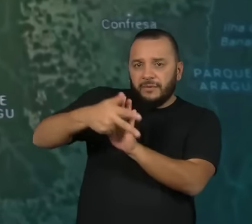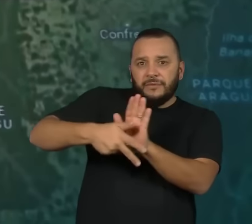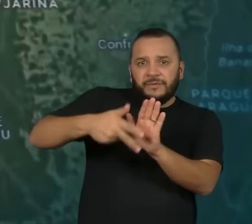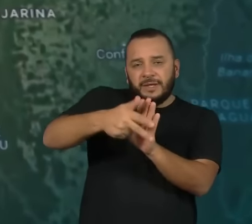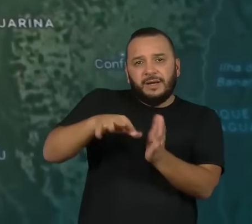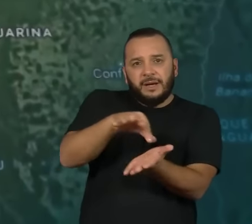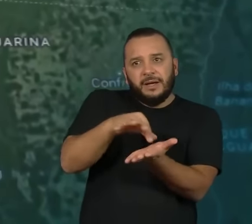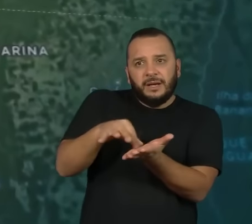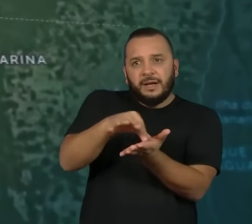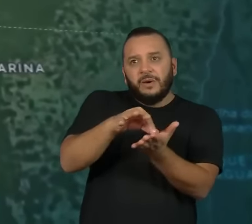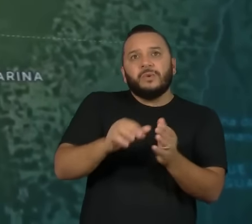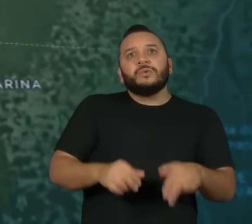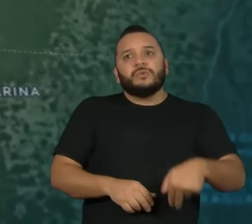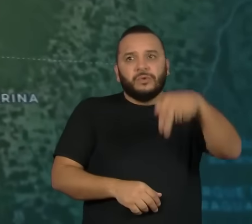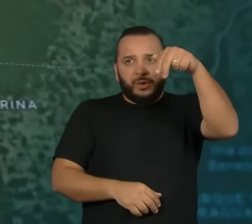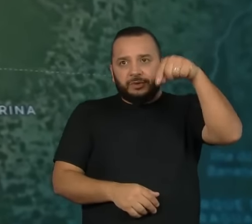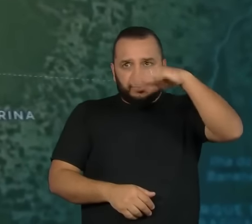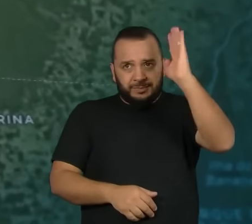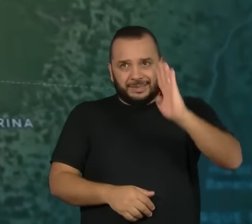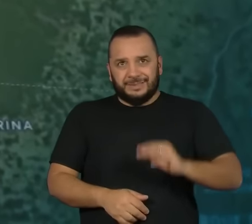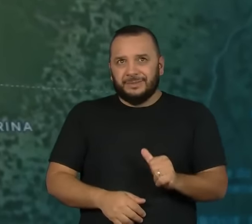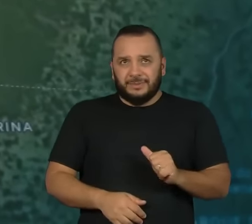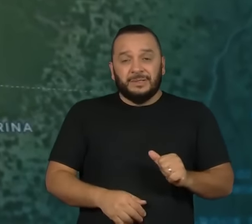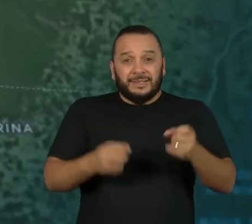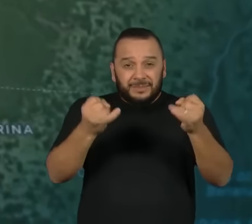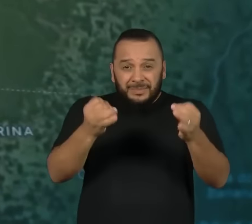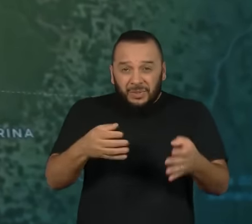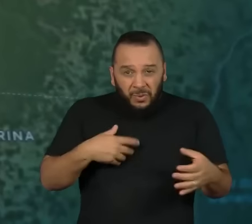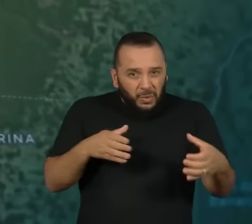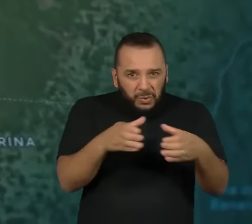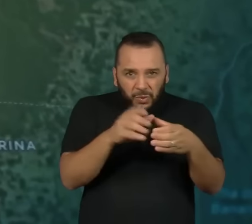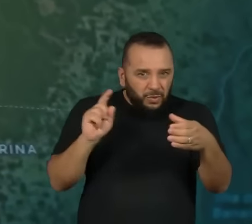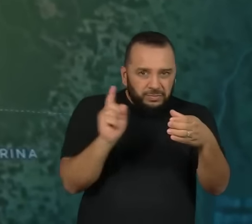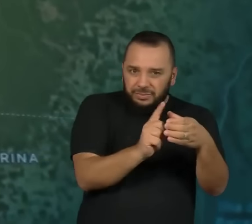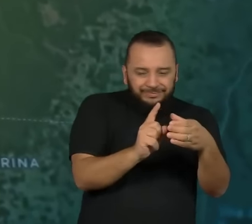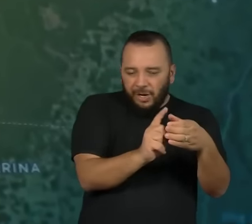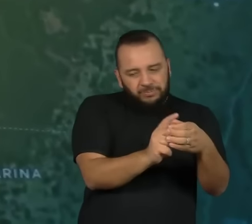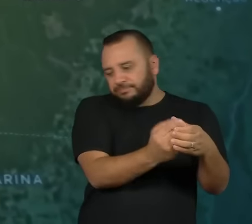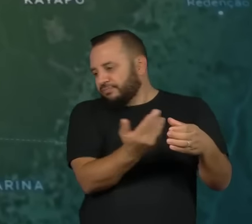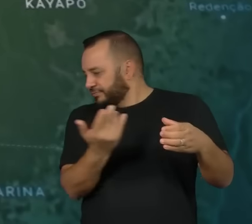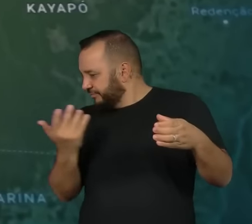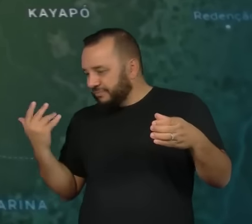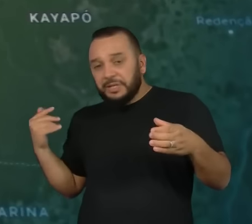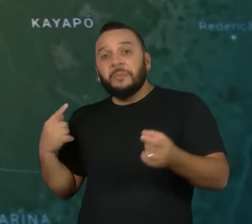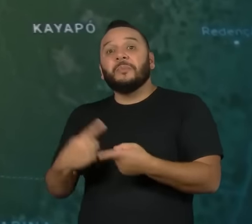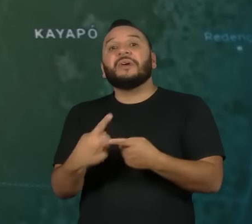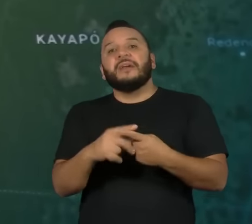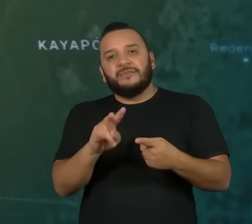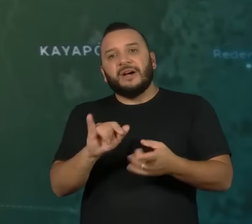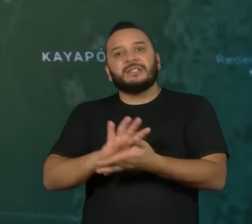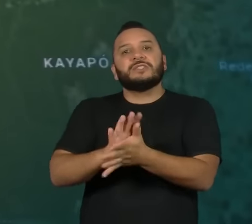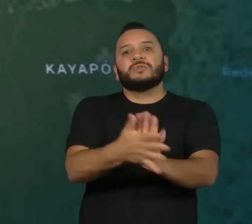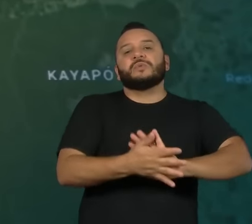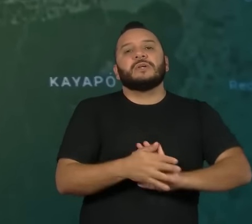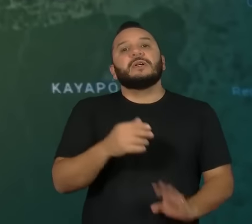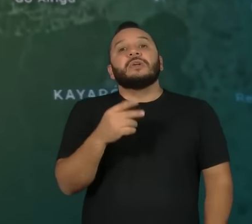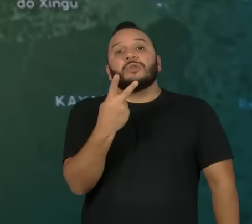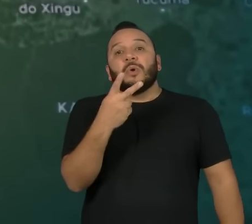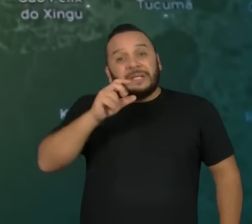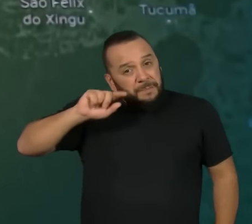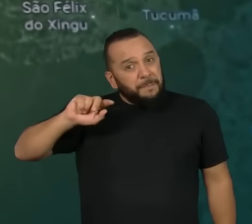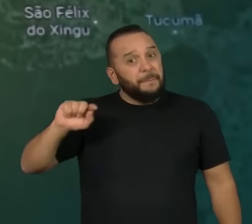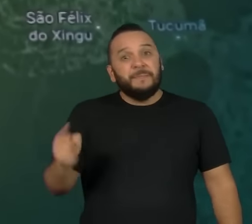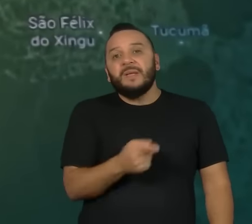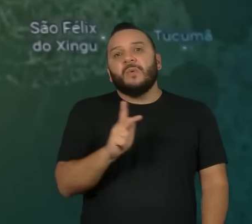na região norte do Brasil. Apontam que pode provocar o desmatamento de mais de 2.000 quilômetros quadrados de